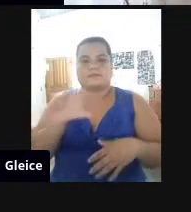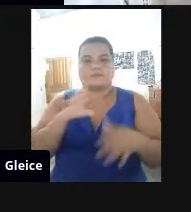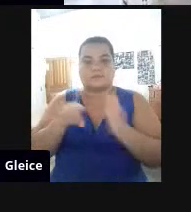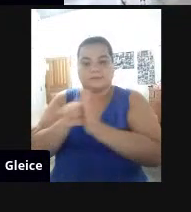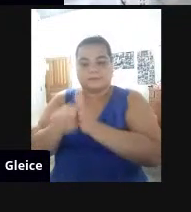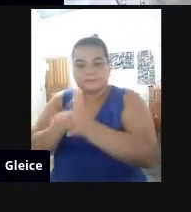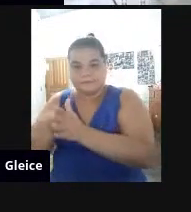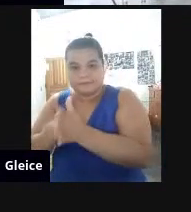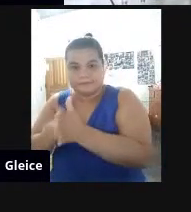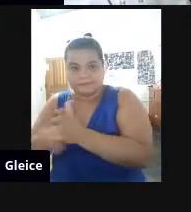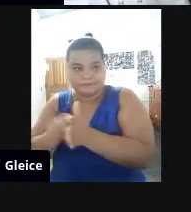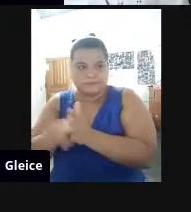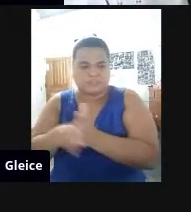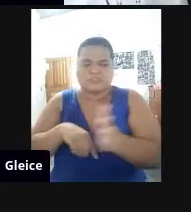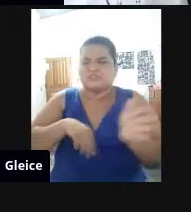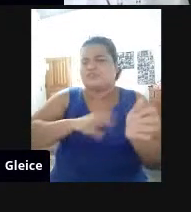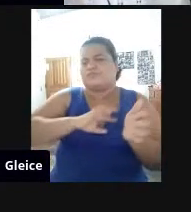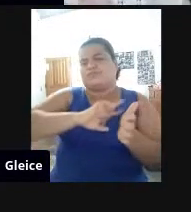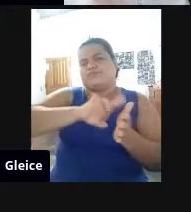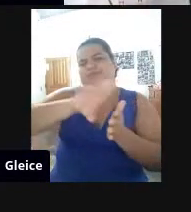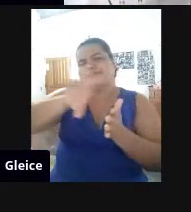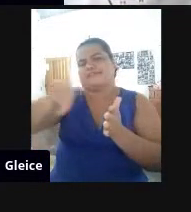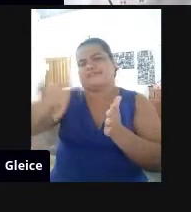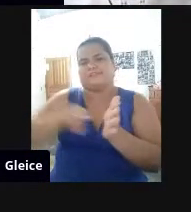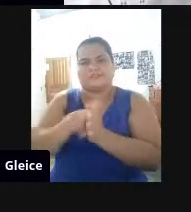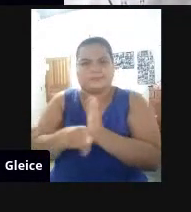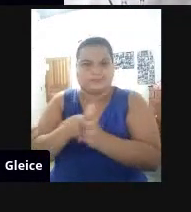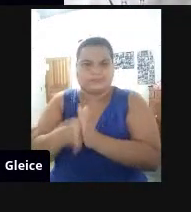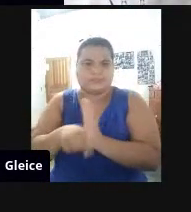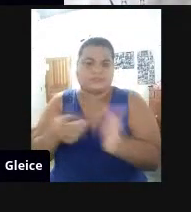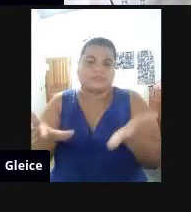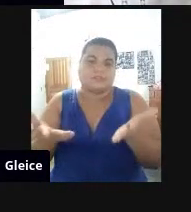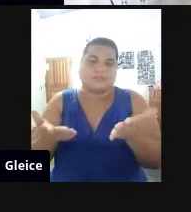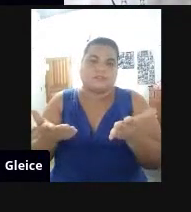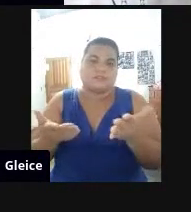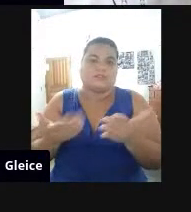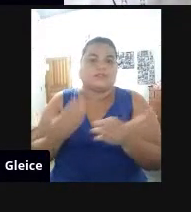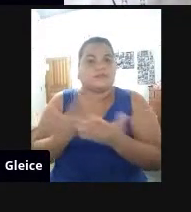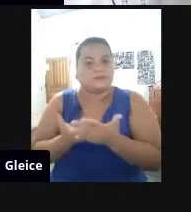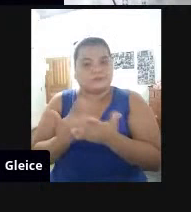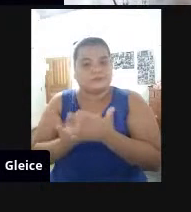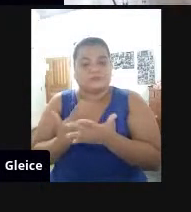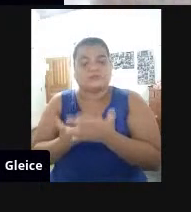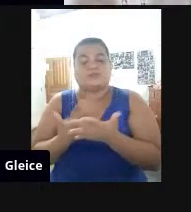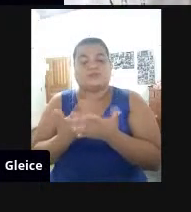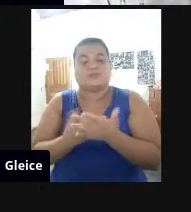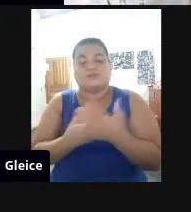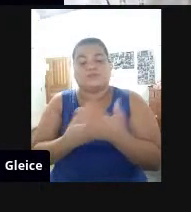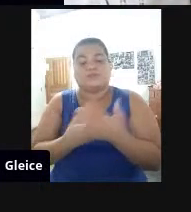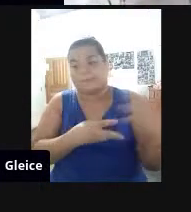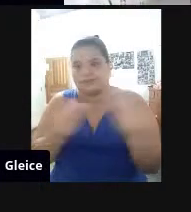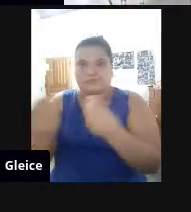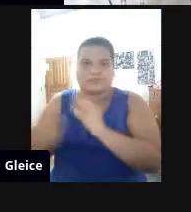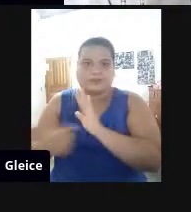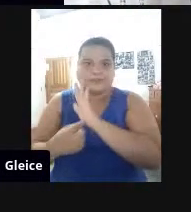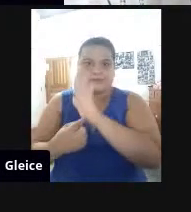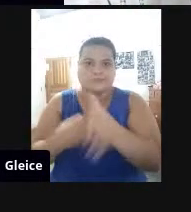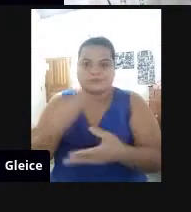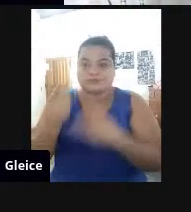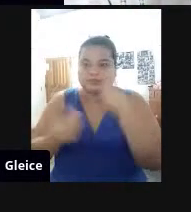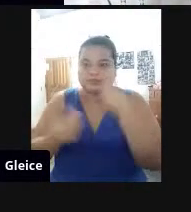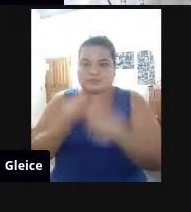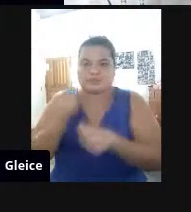existem vários estudos, tá, gente? A gente tem muita coisa já na literatura, muitos dados na literatura que mostram o efeito dessas dietas. Esse estudo